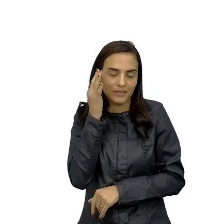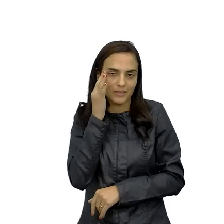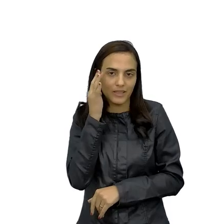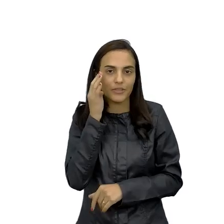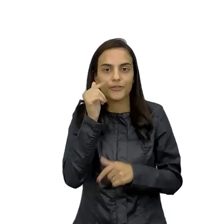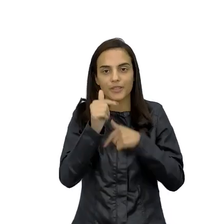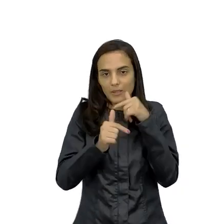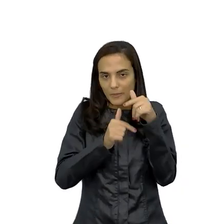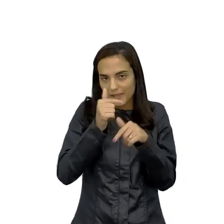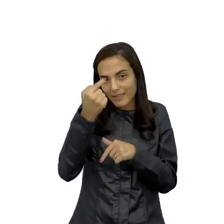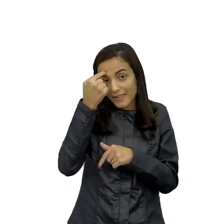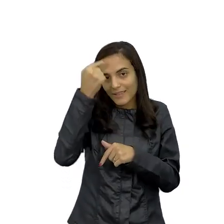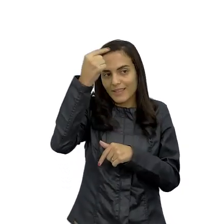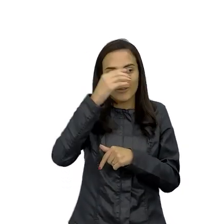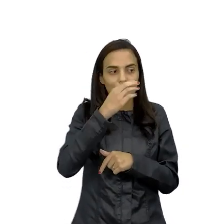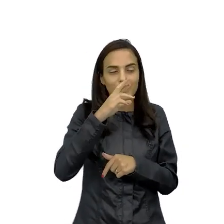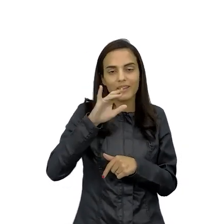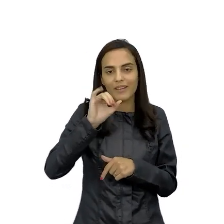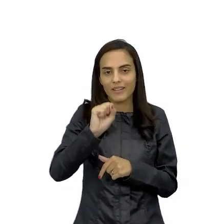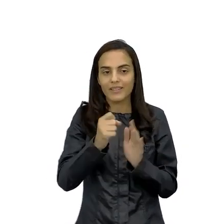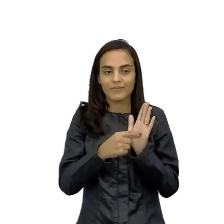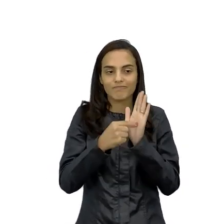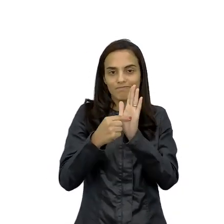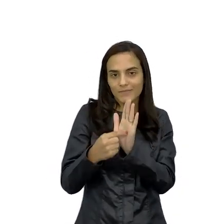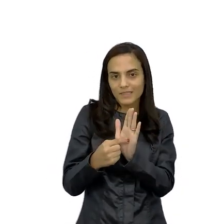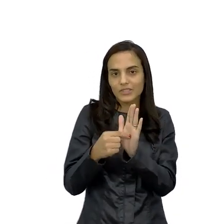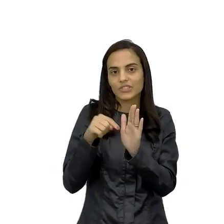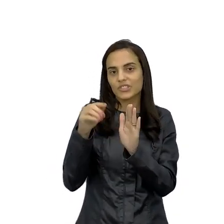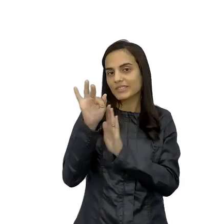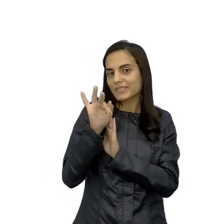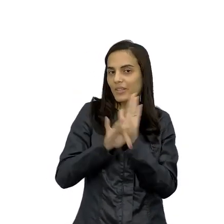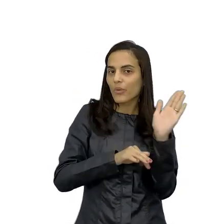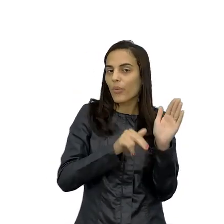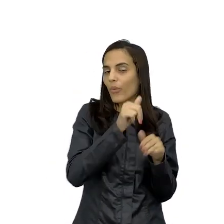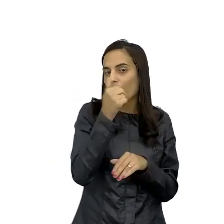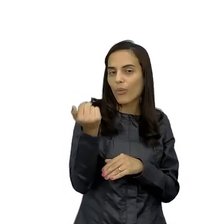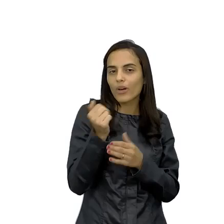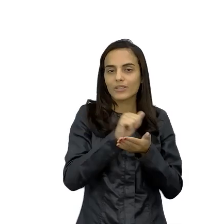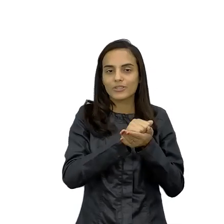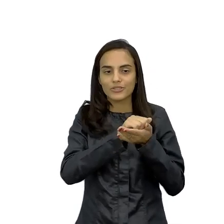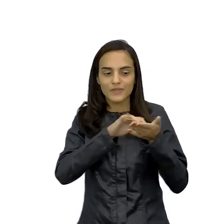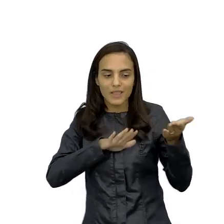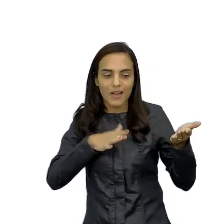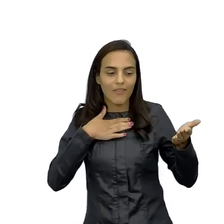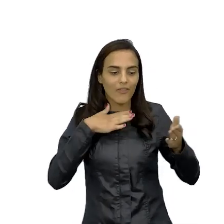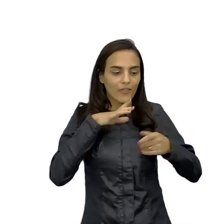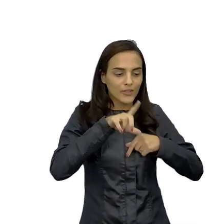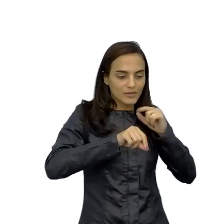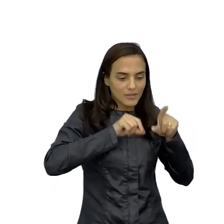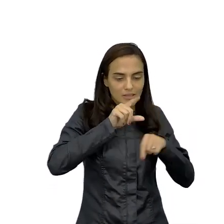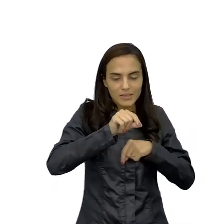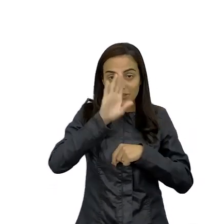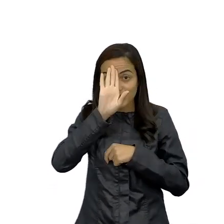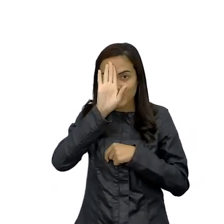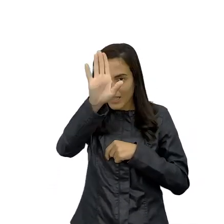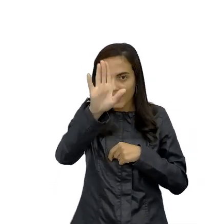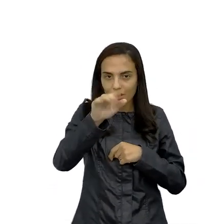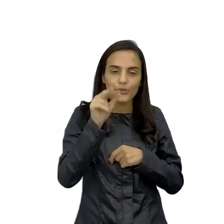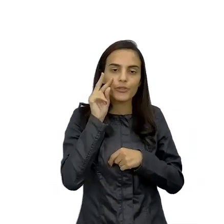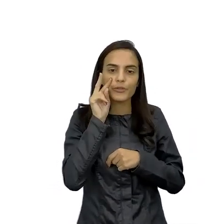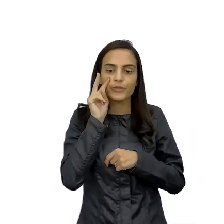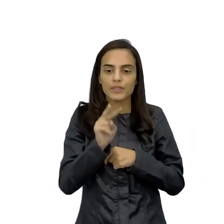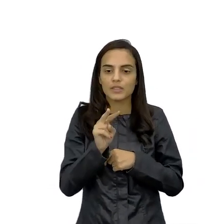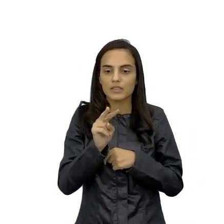essa ideia que a Cris trouxe da compreensão de textos, ou atividades ali que eu vou selecionar que tenham diretamente um